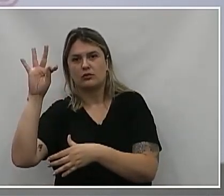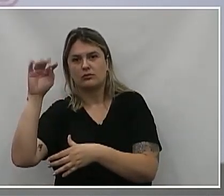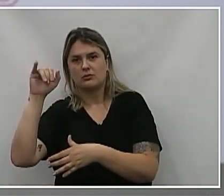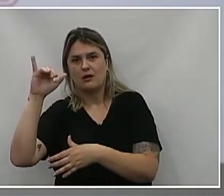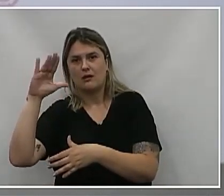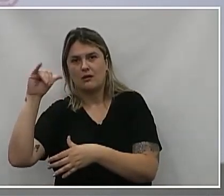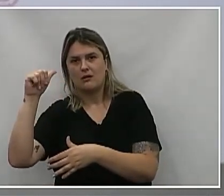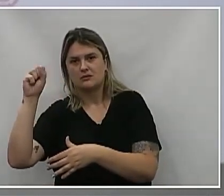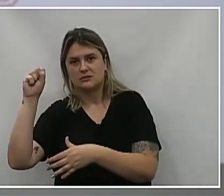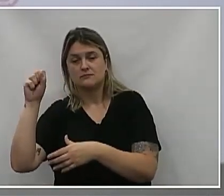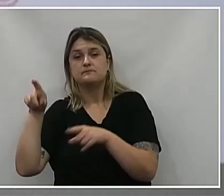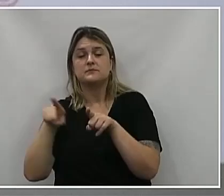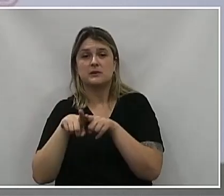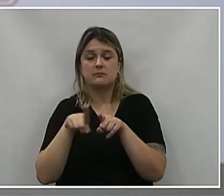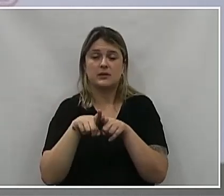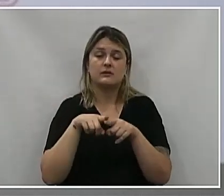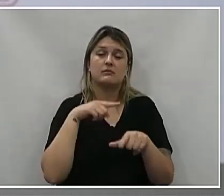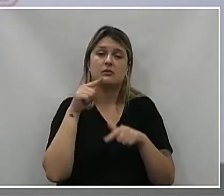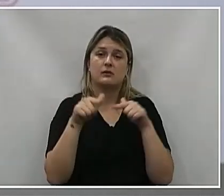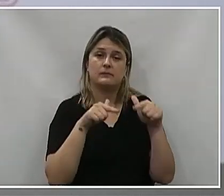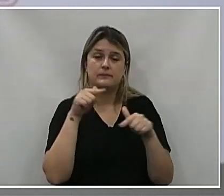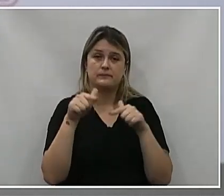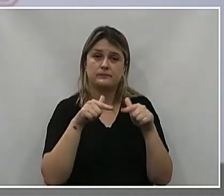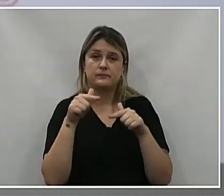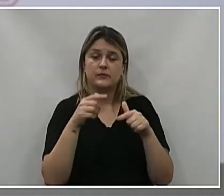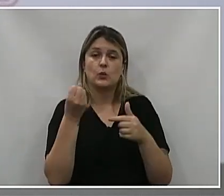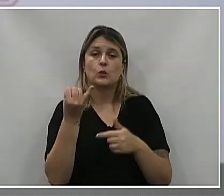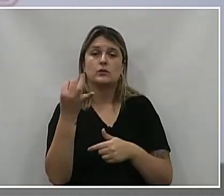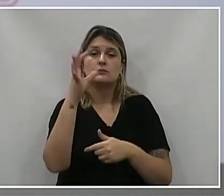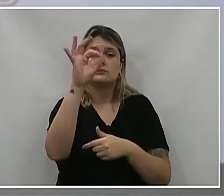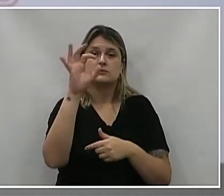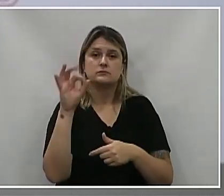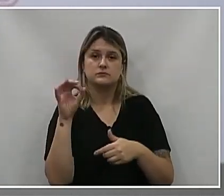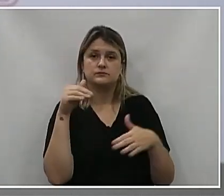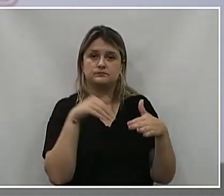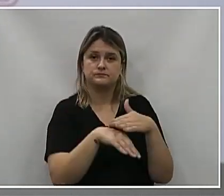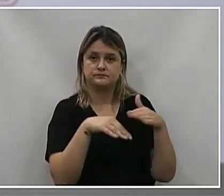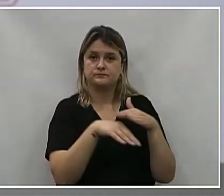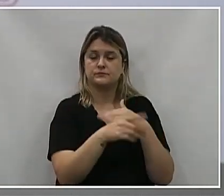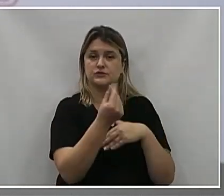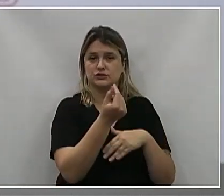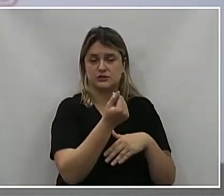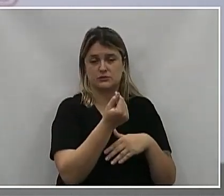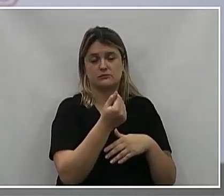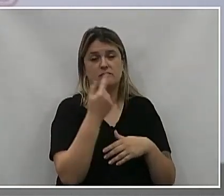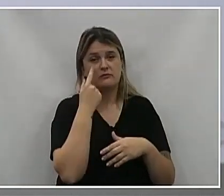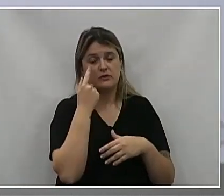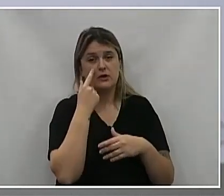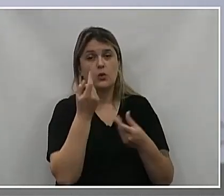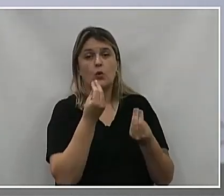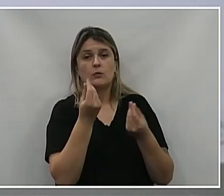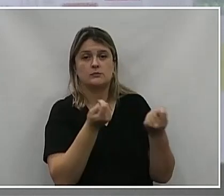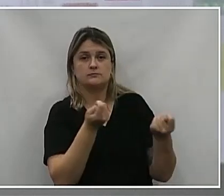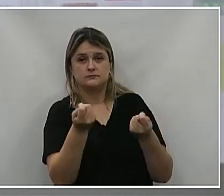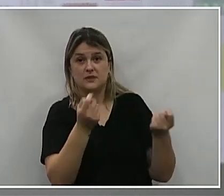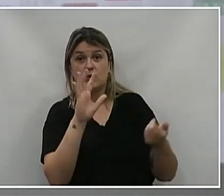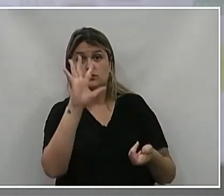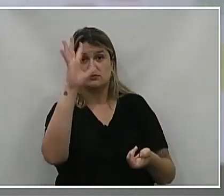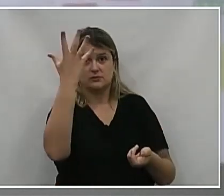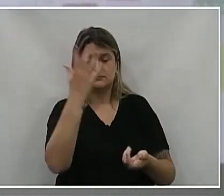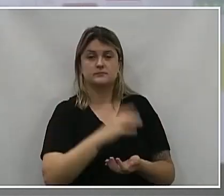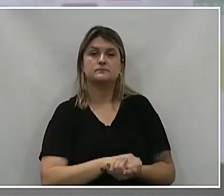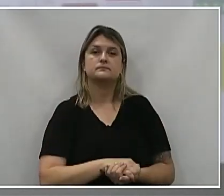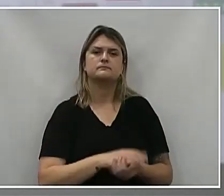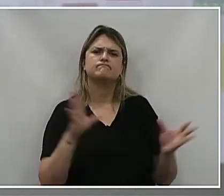gente ainda trabalha ali com um certo percentual de fundo perdido a depender de cada uma das negociações.